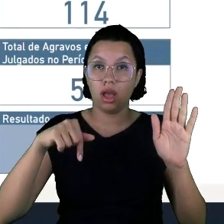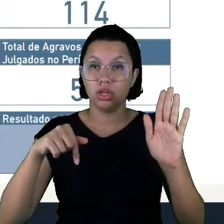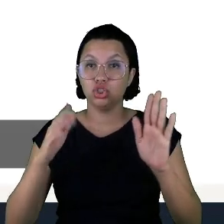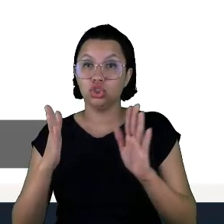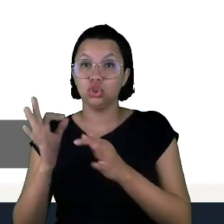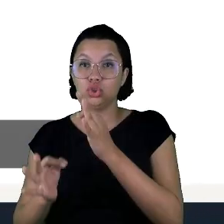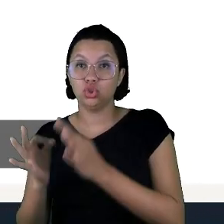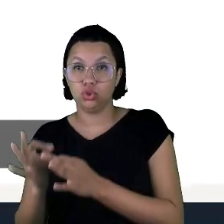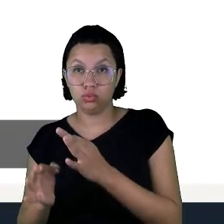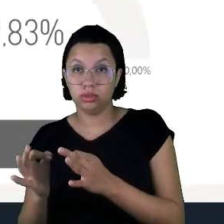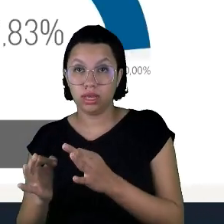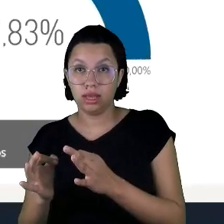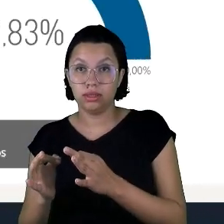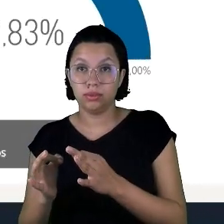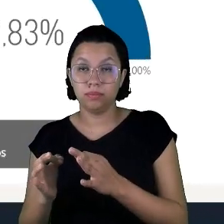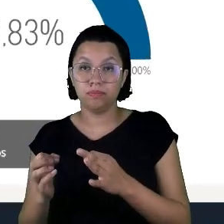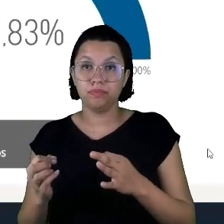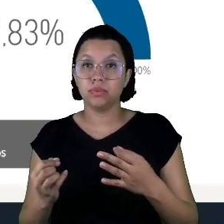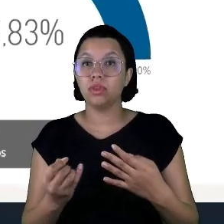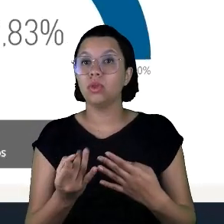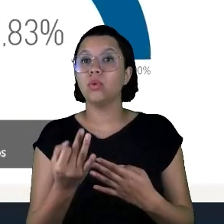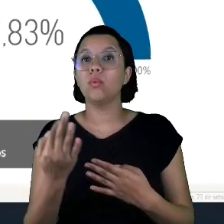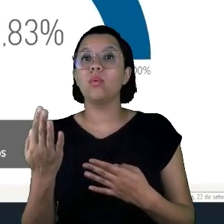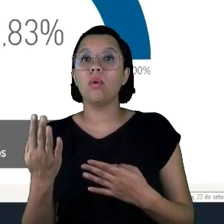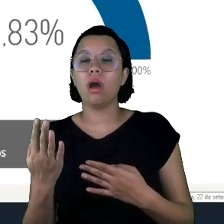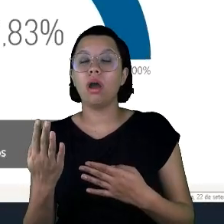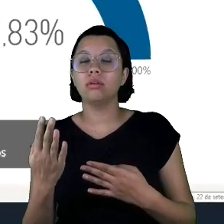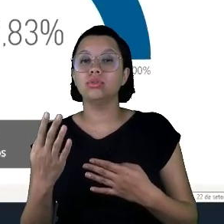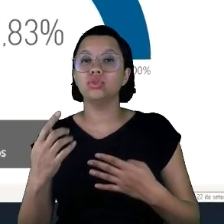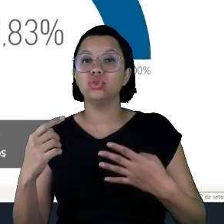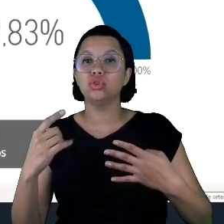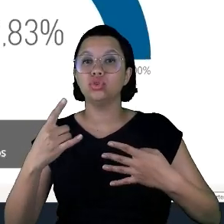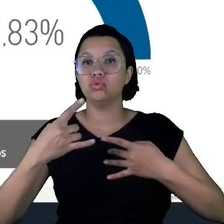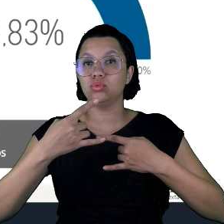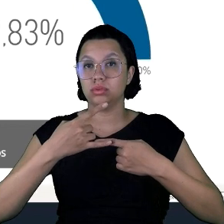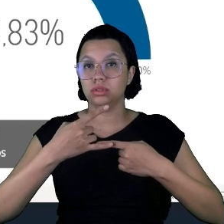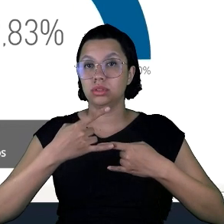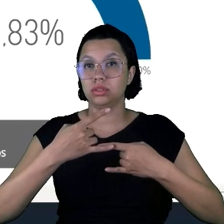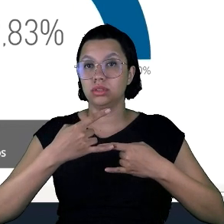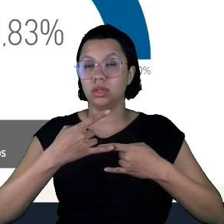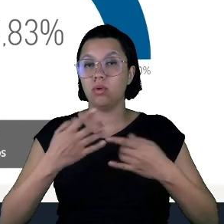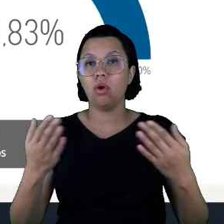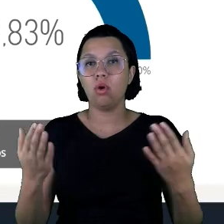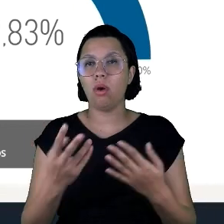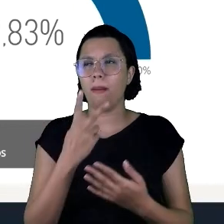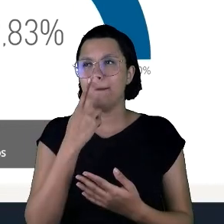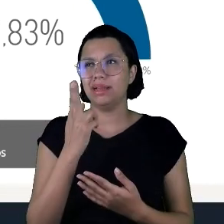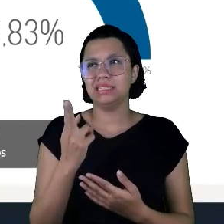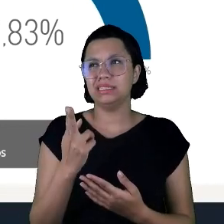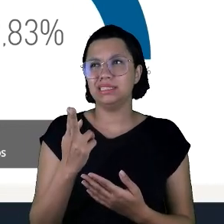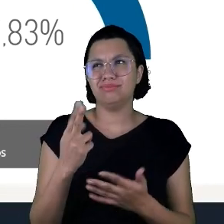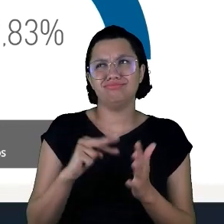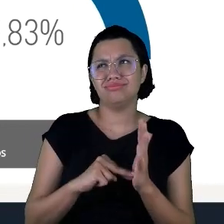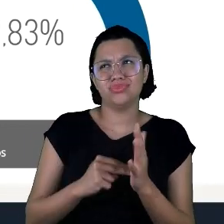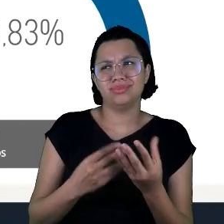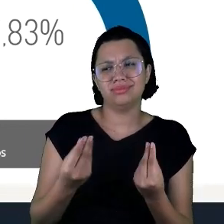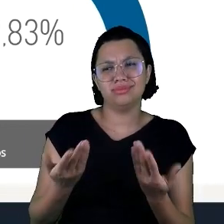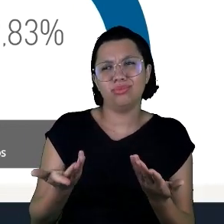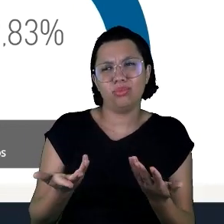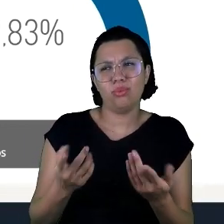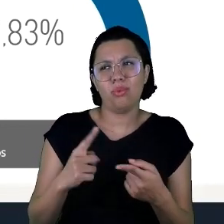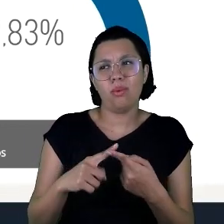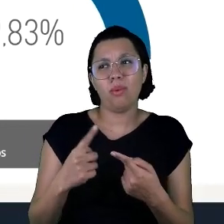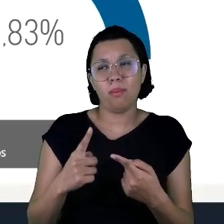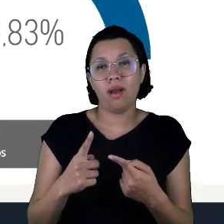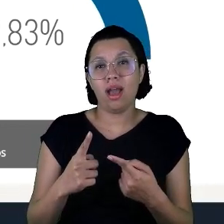julgados, e o grau de virtualização. Hoje pode parecer que não faz tanto sentido, mas é